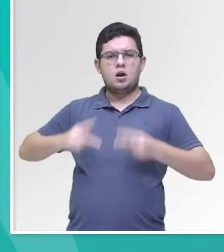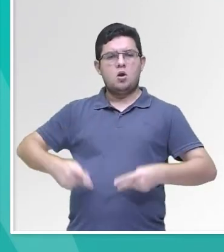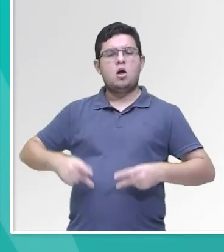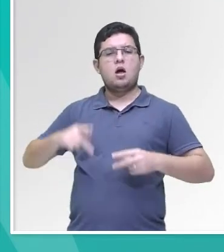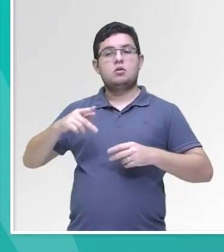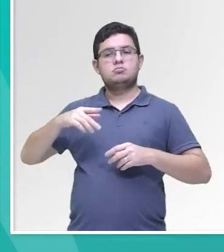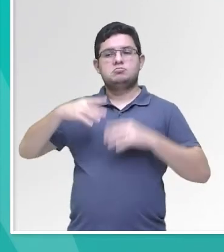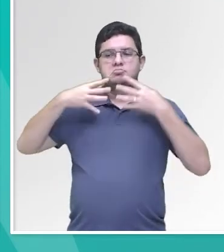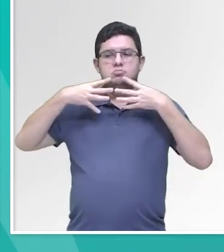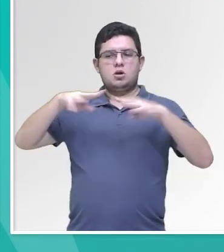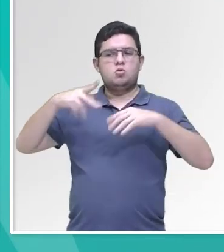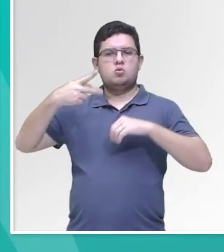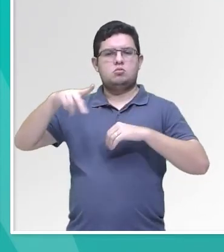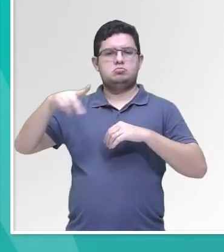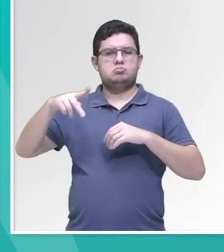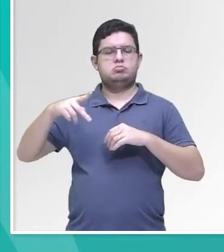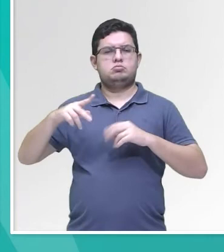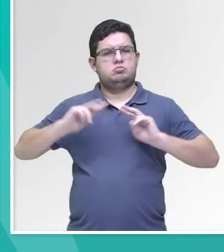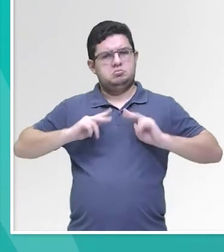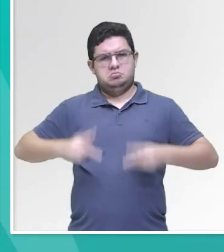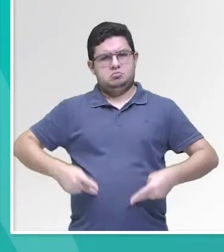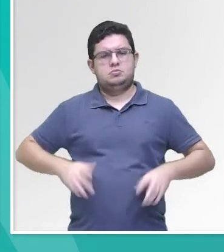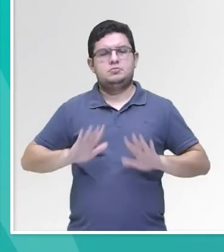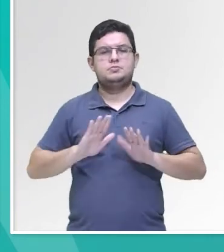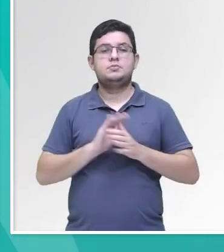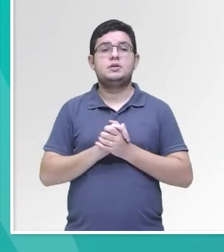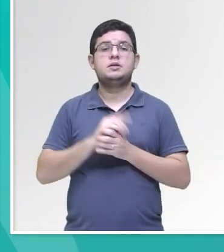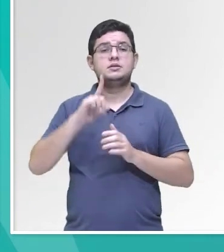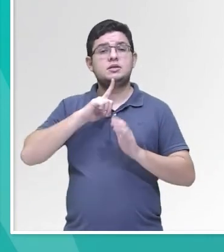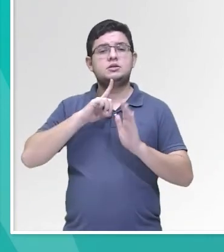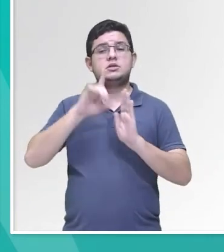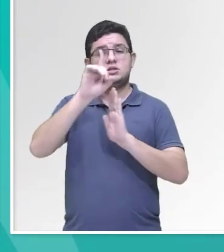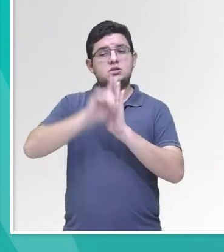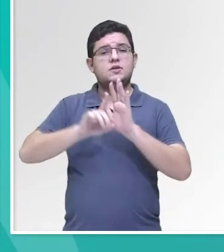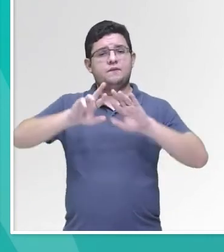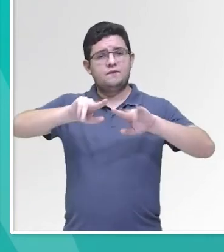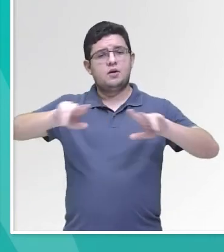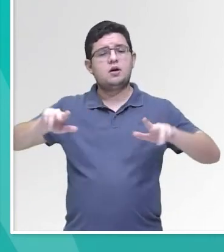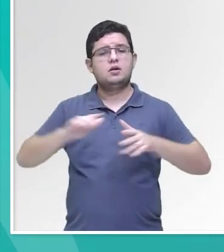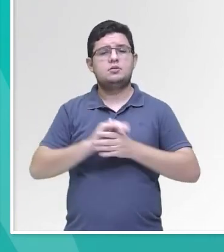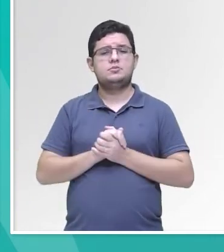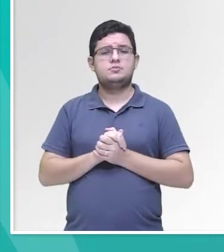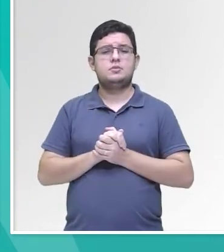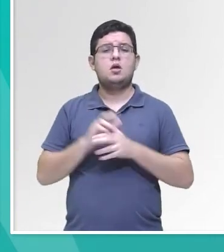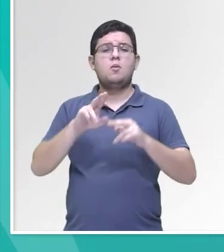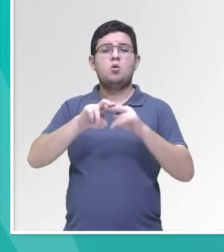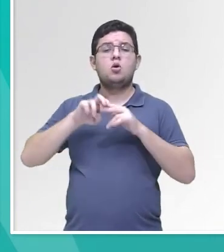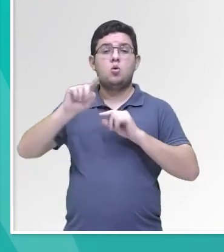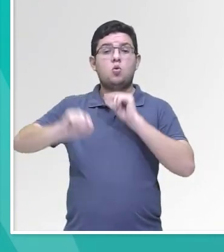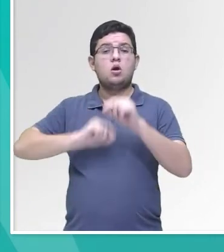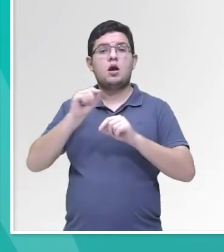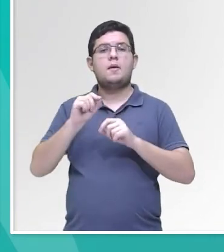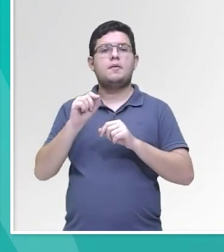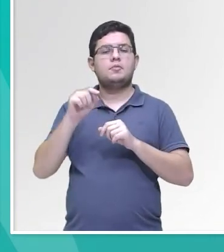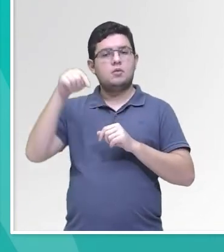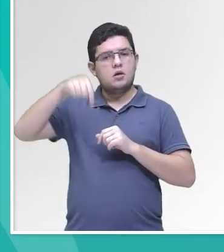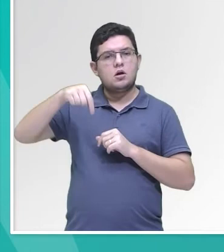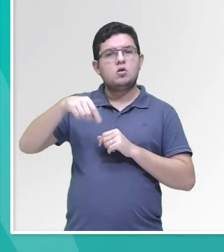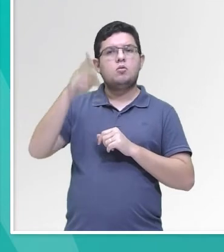homem e que lhe confere direito. E aí, logo em seguida, diz o seguinte: nessa lógica, o poder público